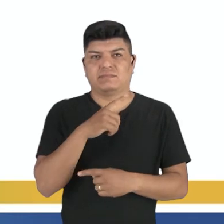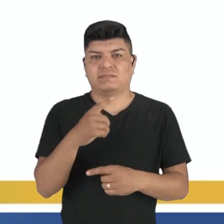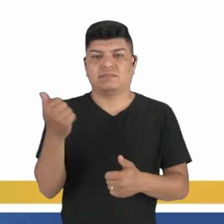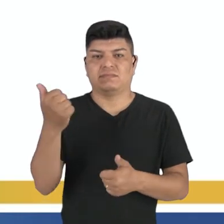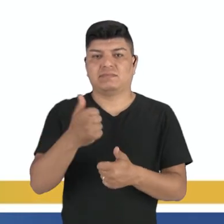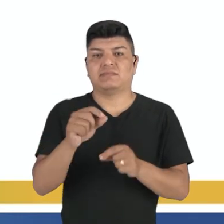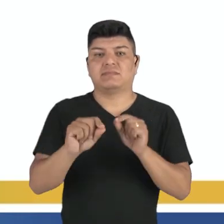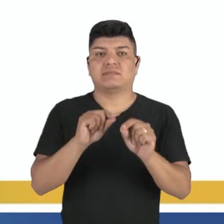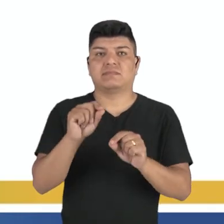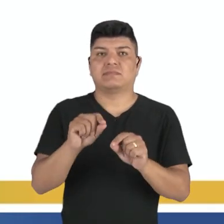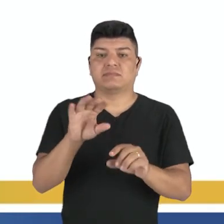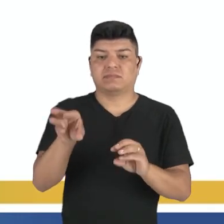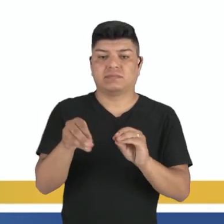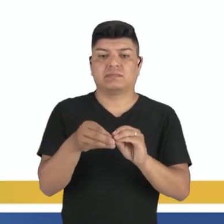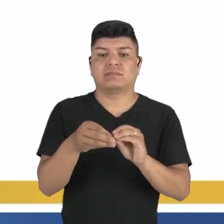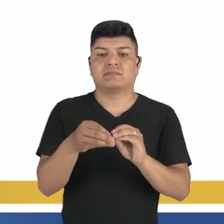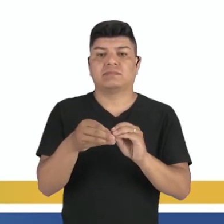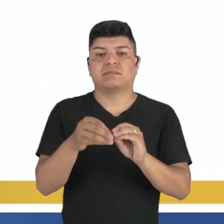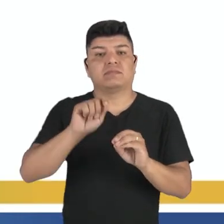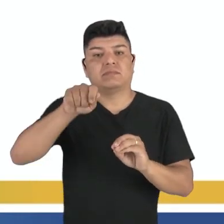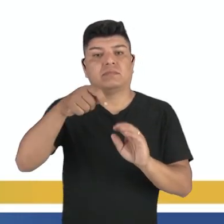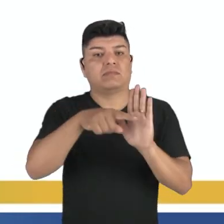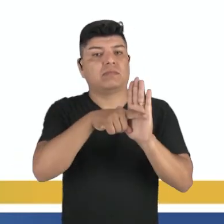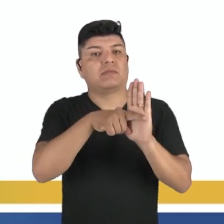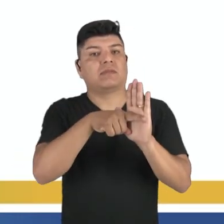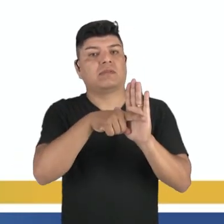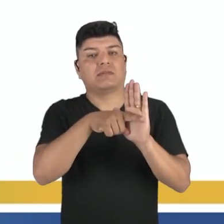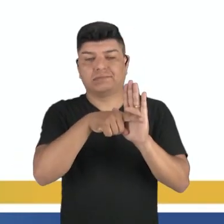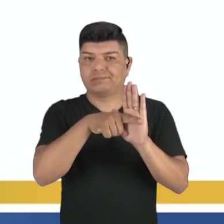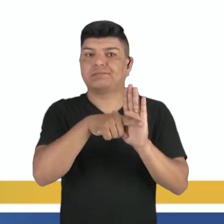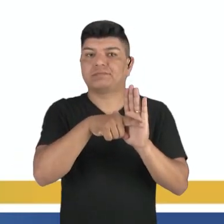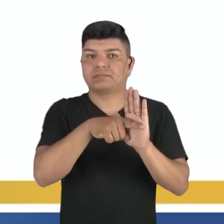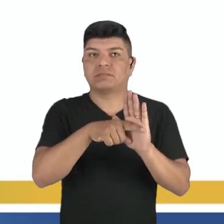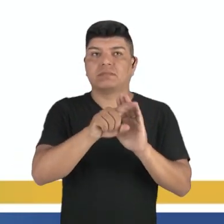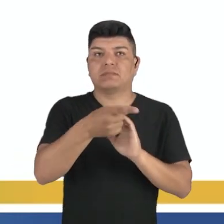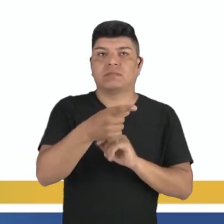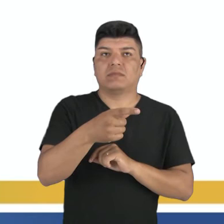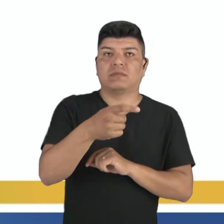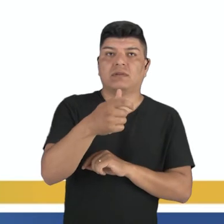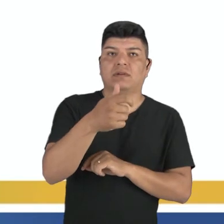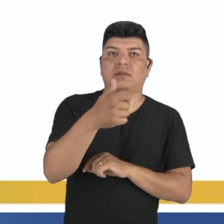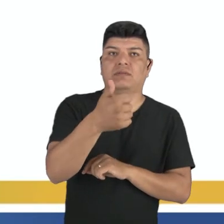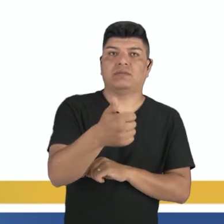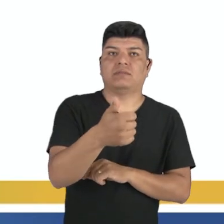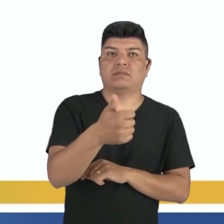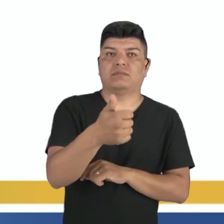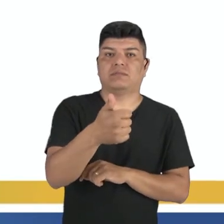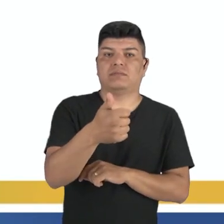acrescentamos o sinal aí de negativo. Então, vai ficar menos